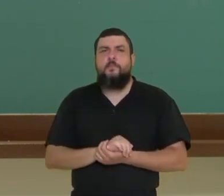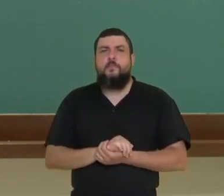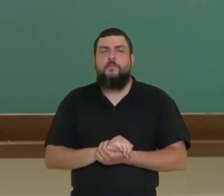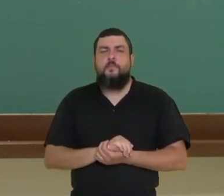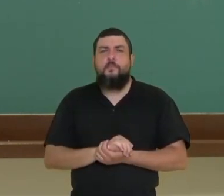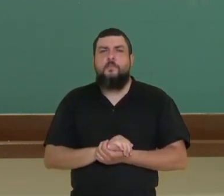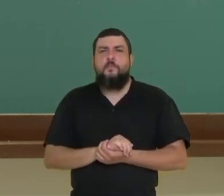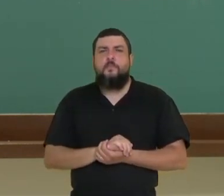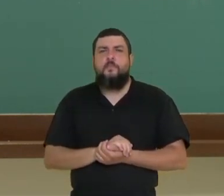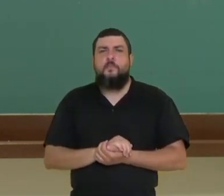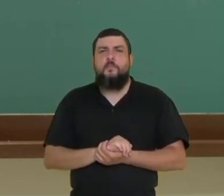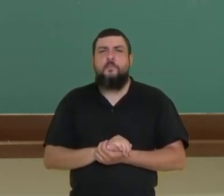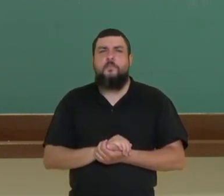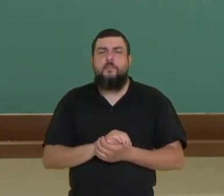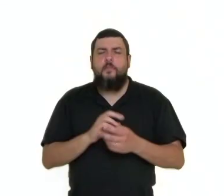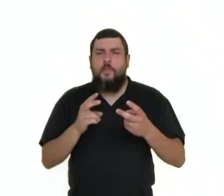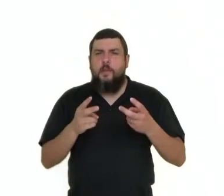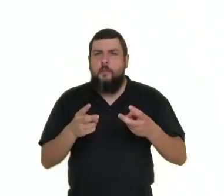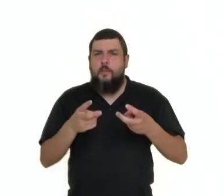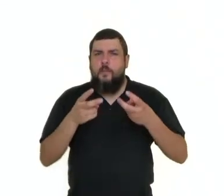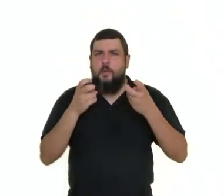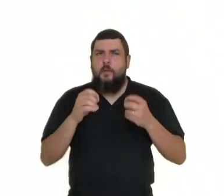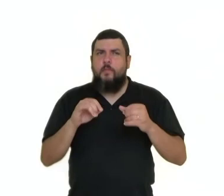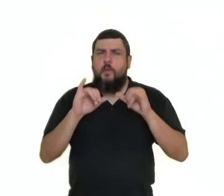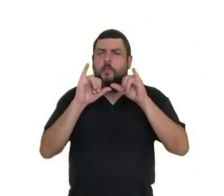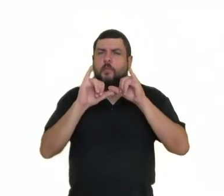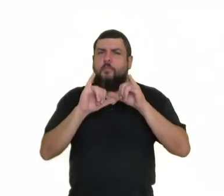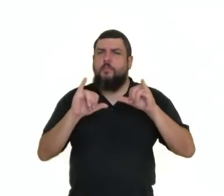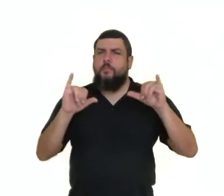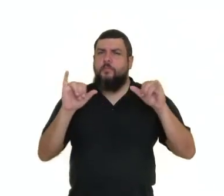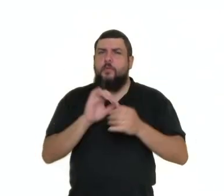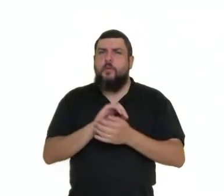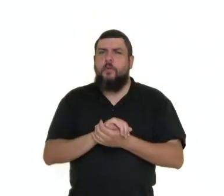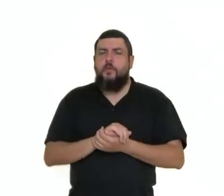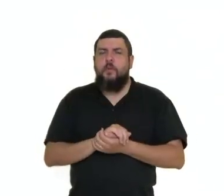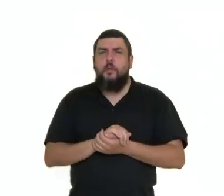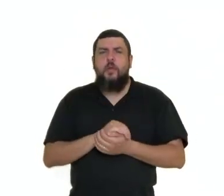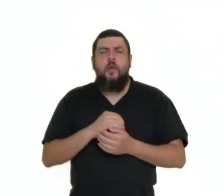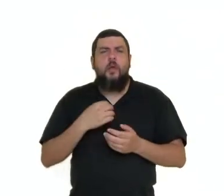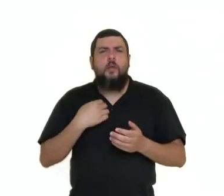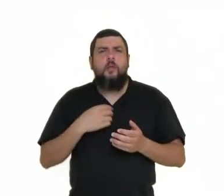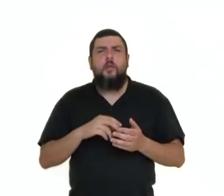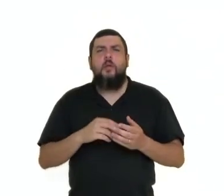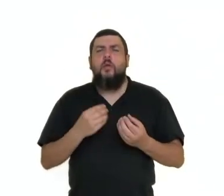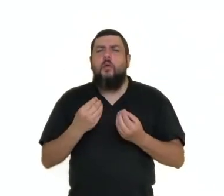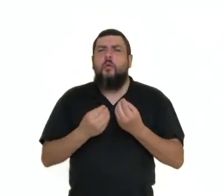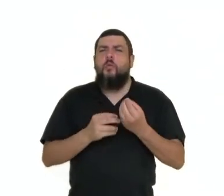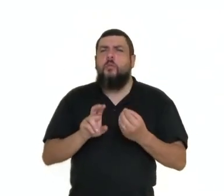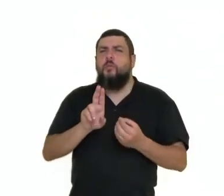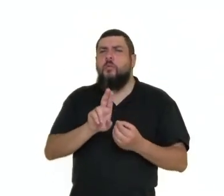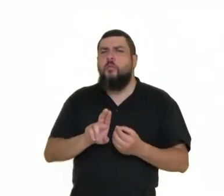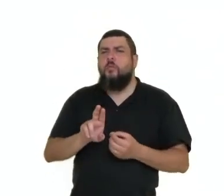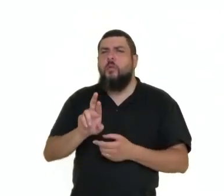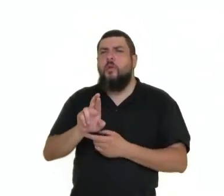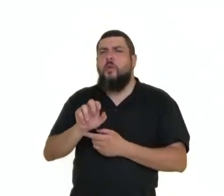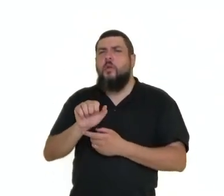anúncio. Van a decir em que sentido se utiliza o